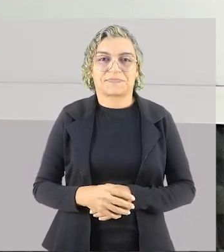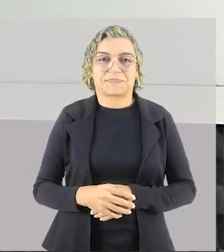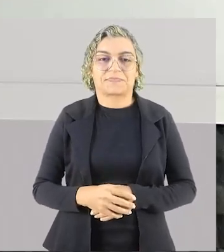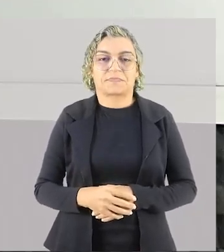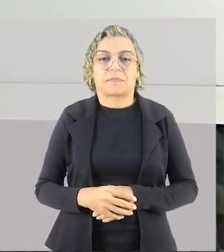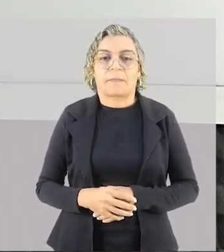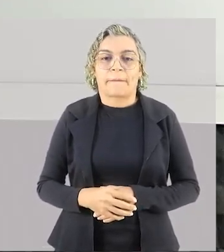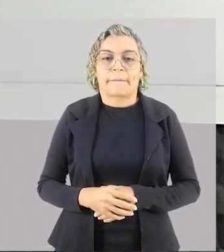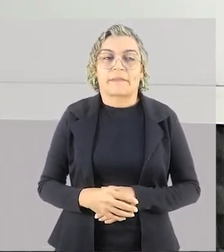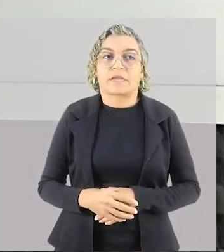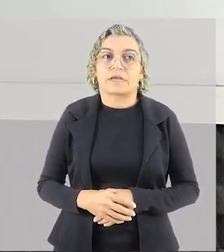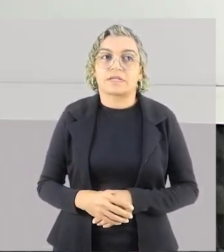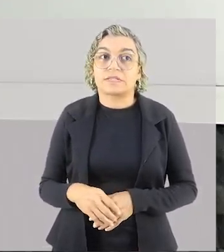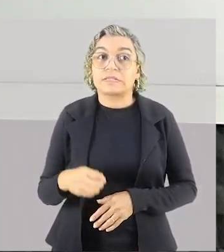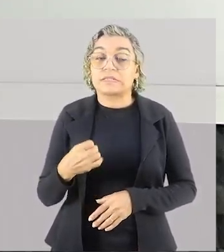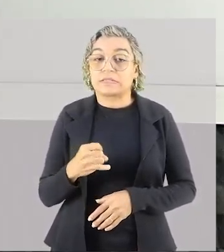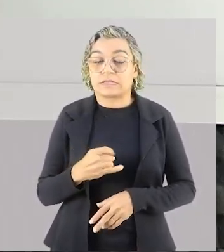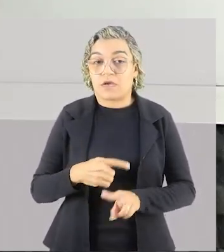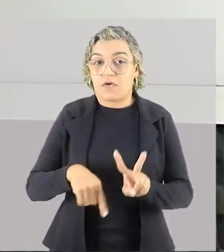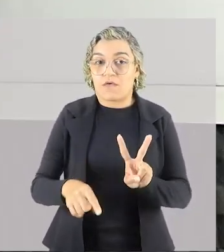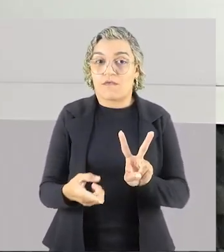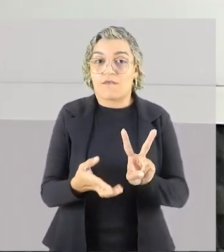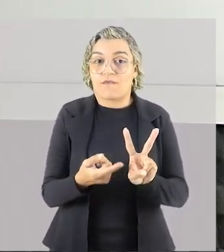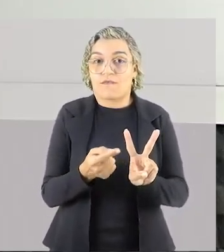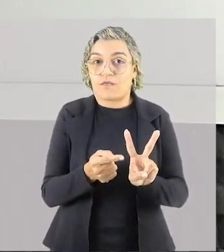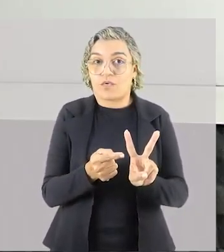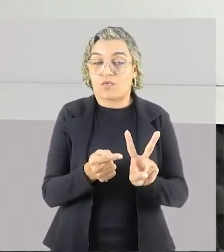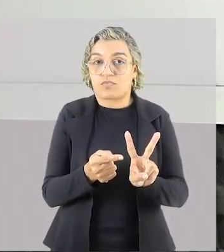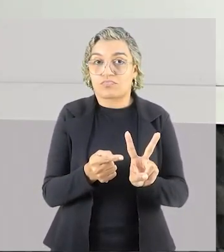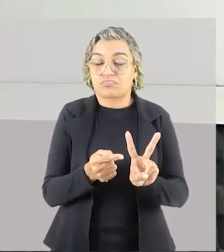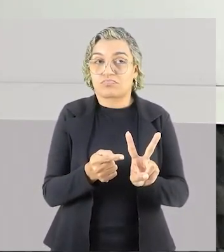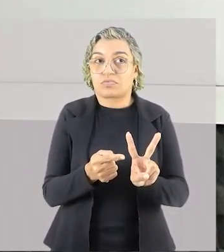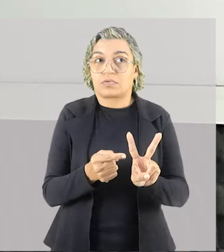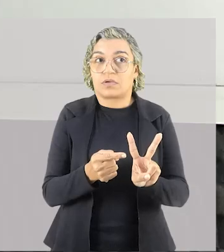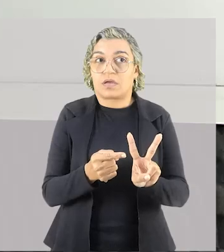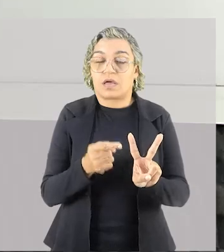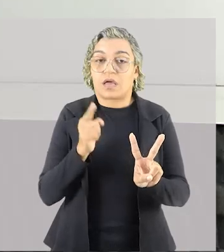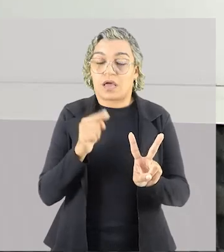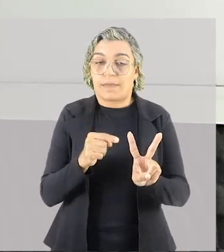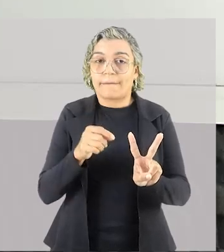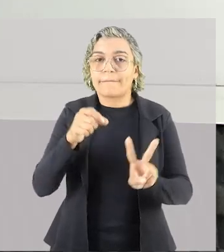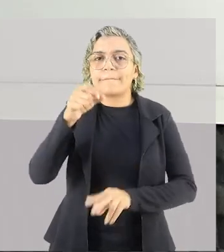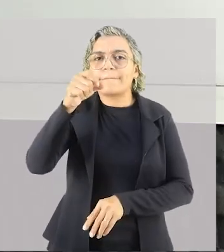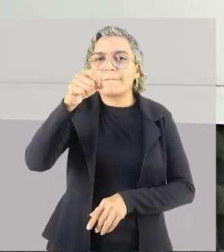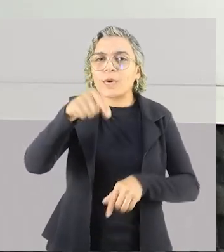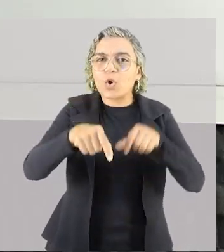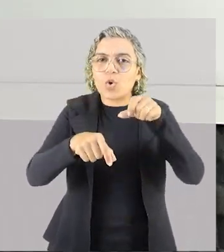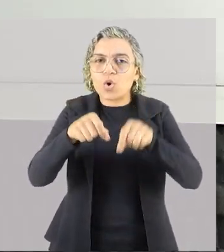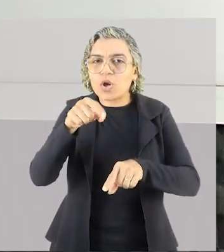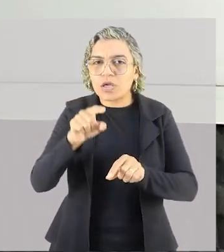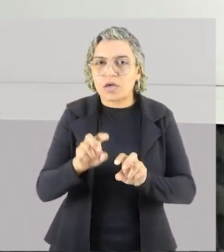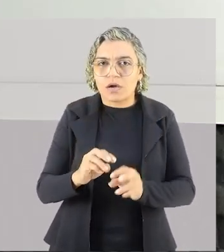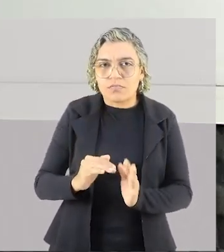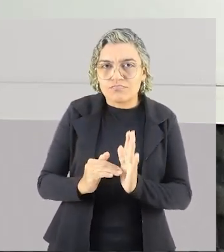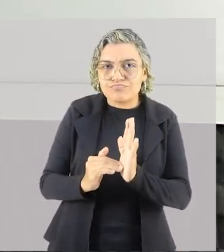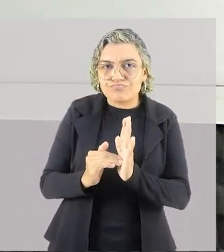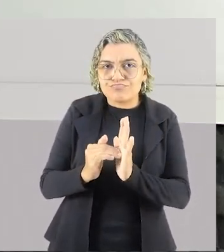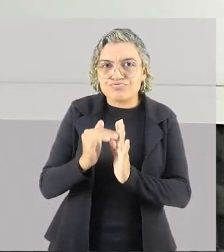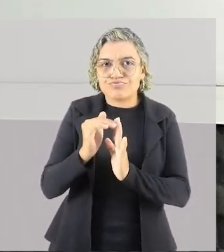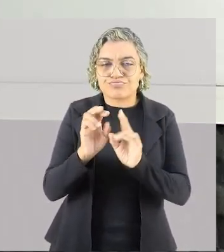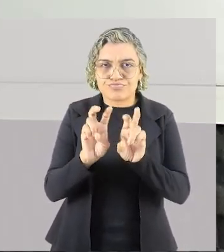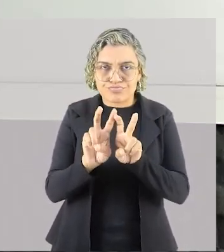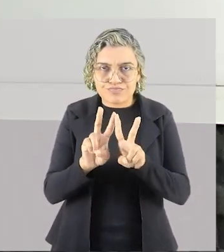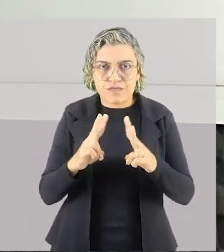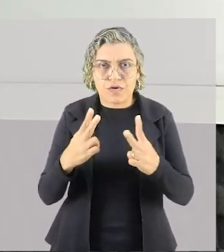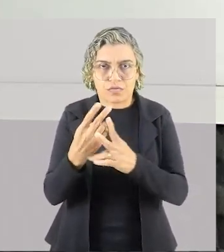Ora, turma, se esse volume aqui foi formado só pelas bolinhas, e cada bolinha tem